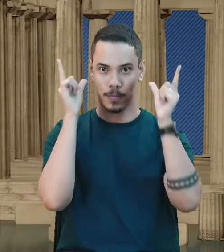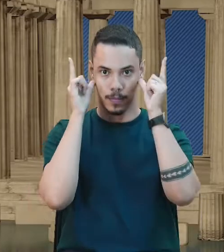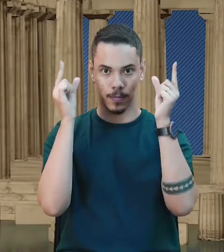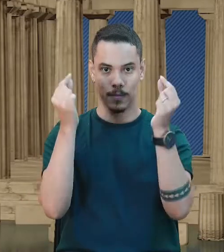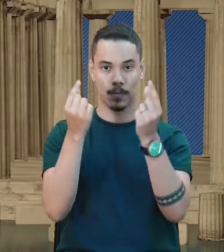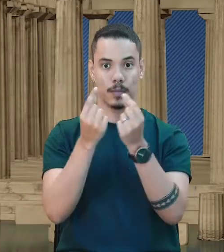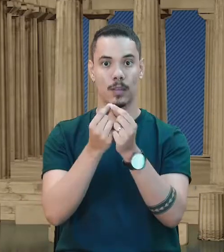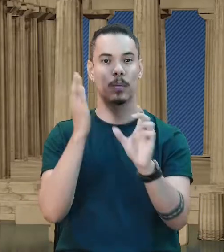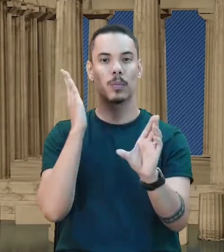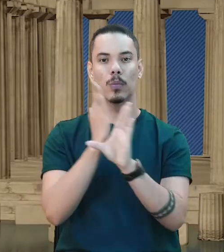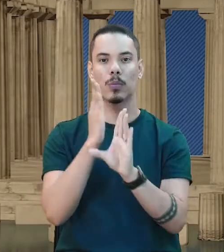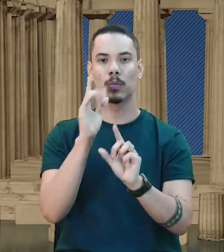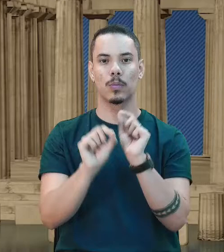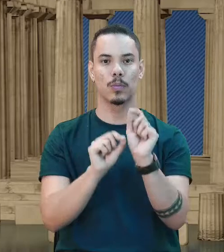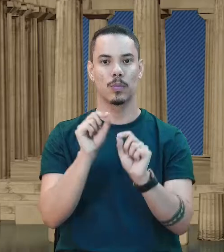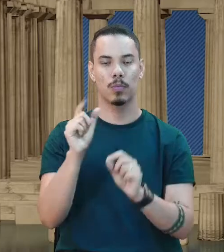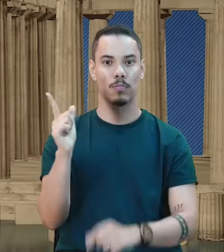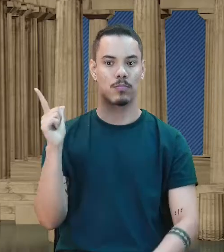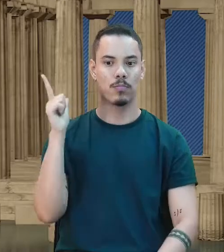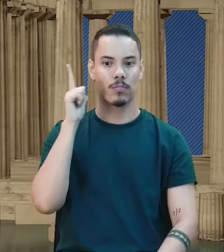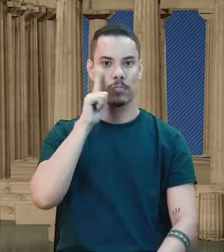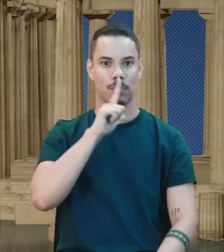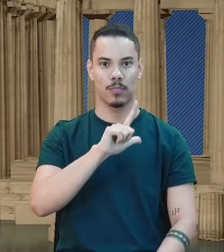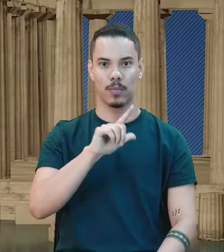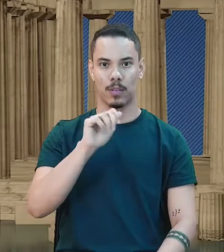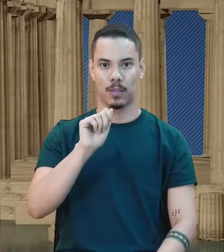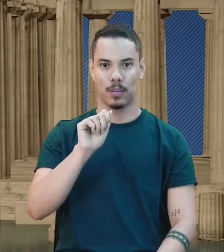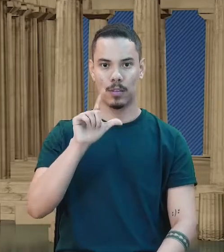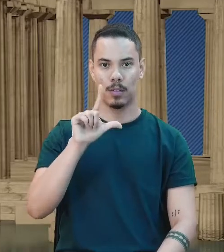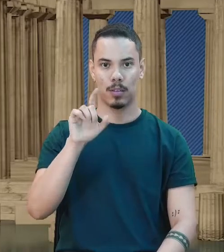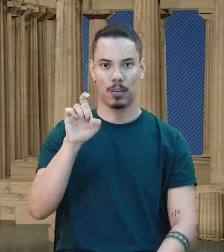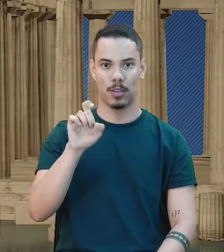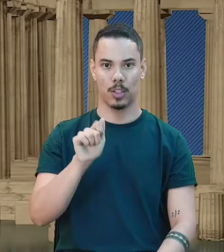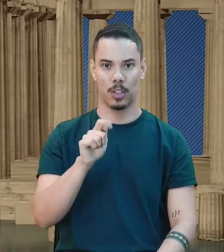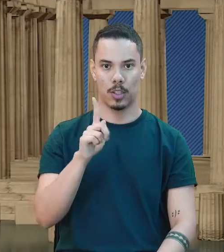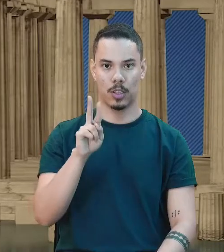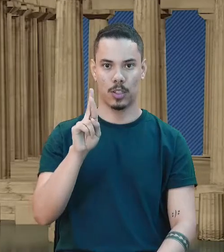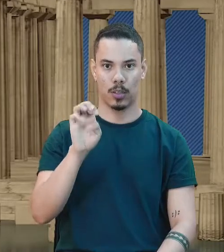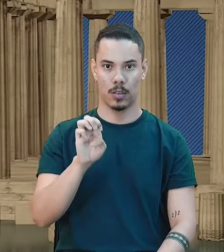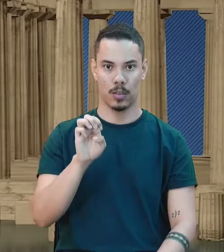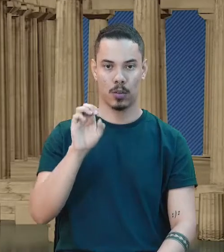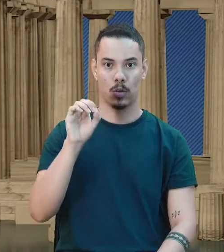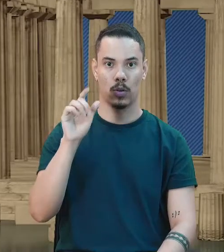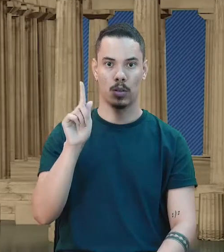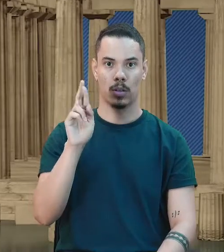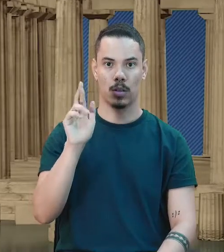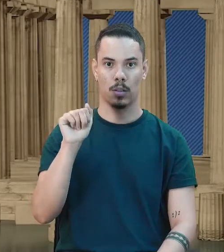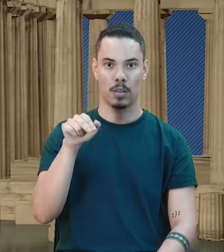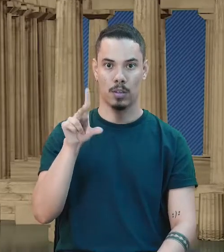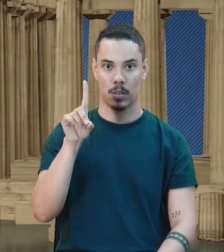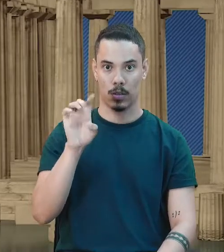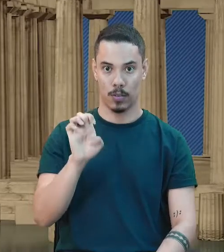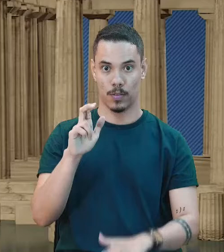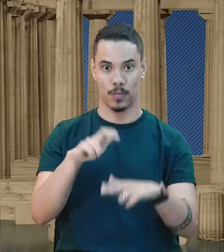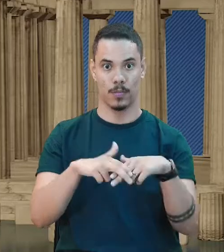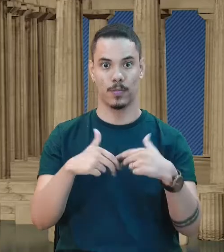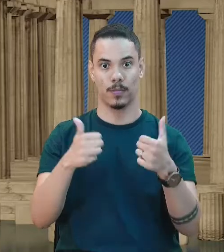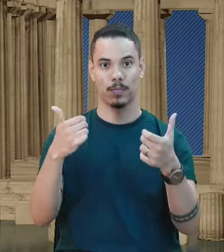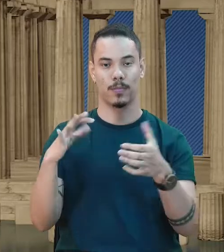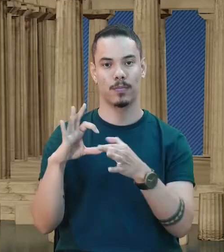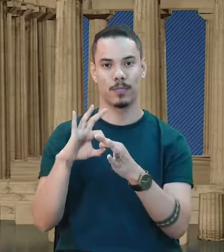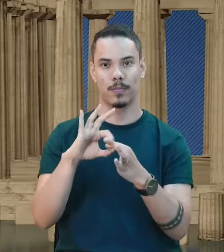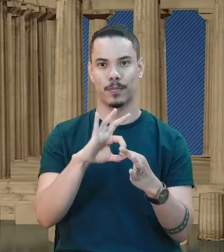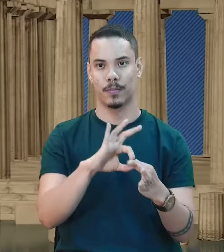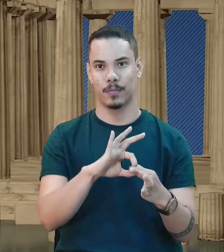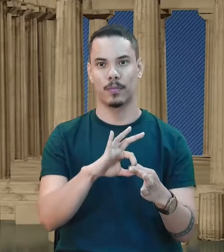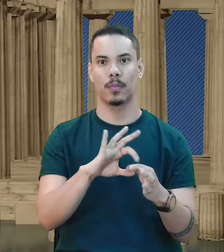por causa das conquistas de Alexandre Magno, Alexandre o Grande. Então, esse é o contexto histórico. Vamos ver,